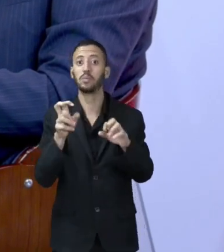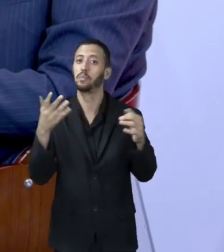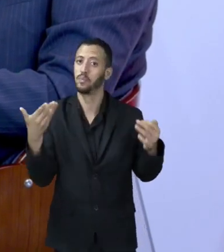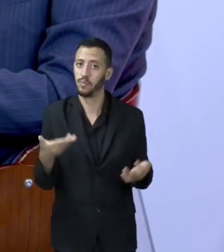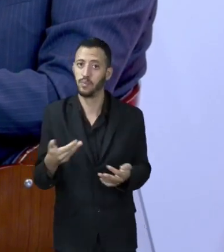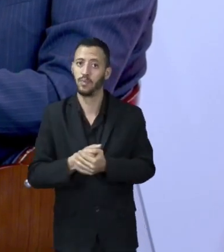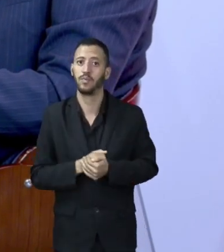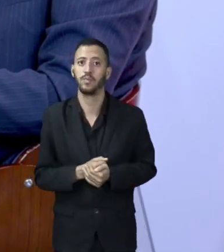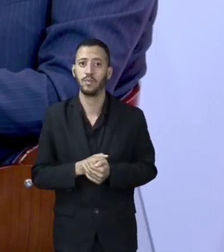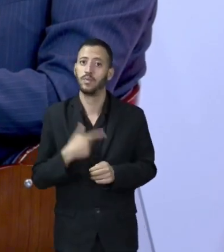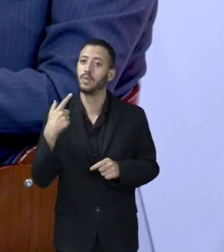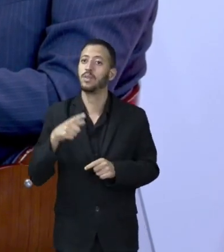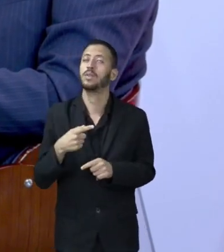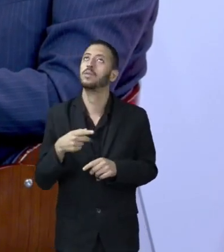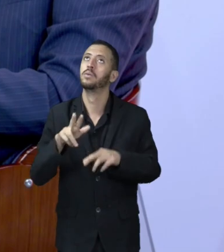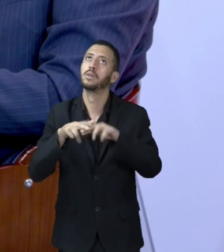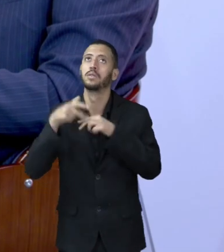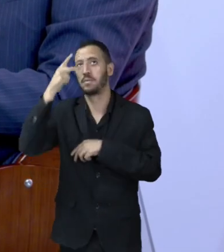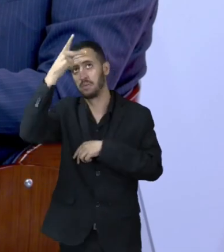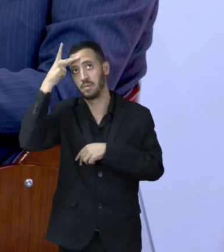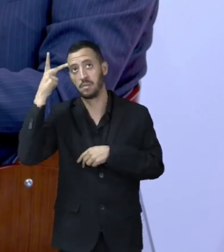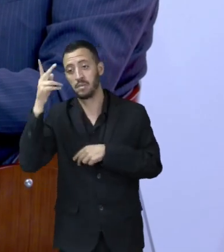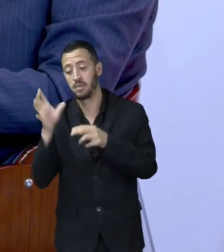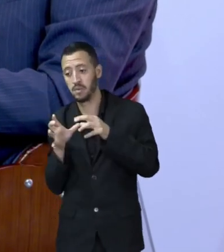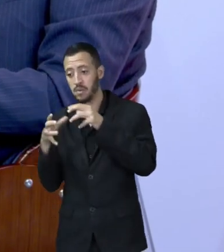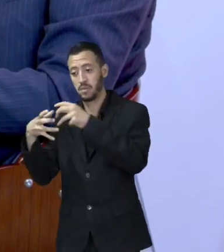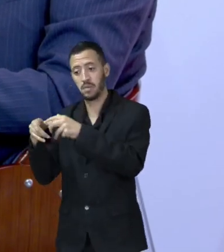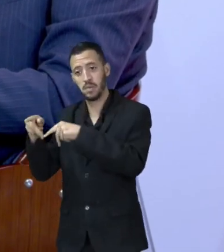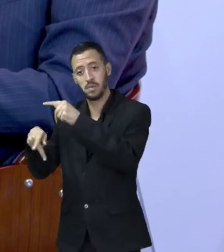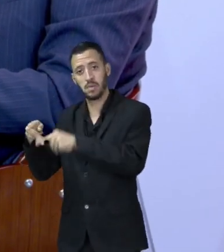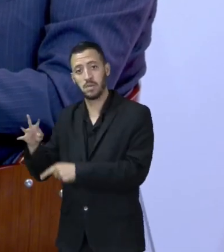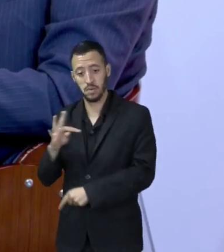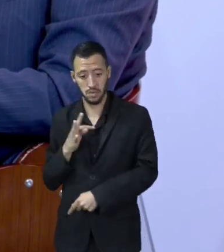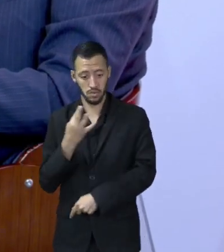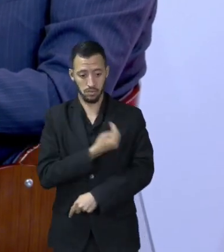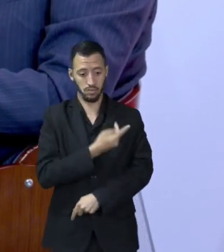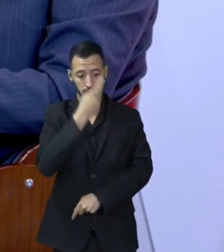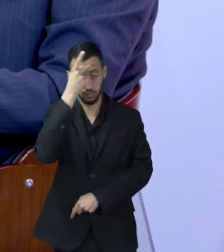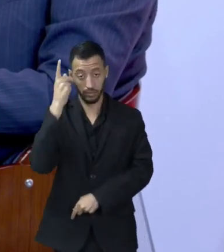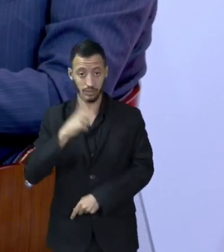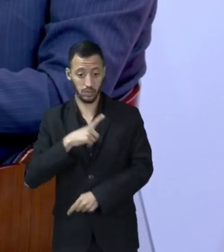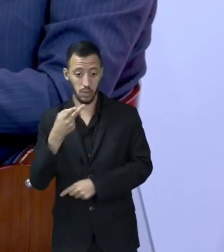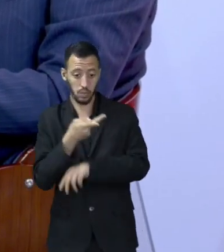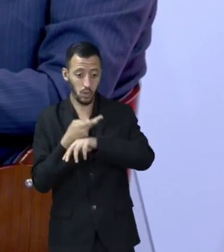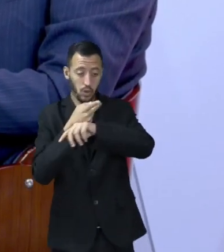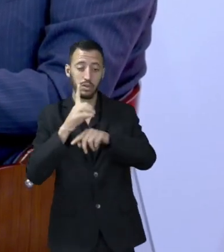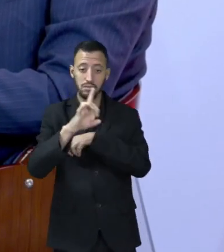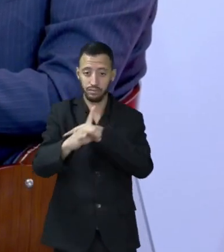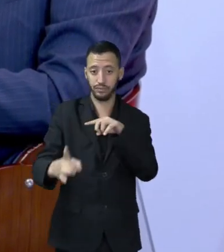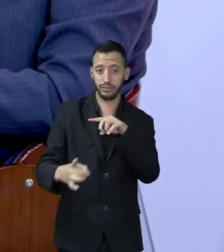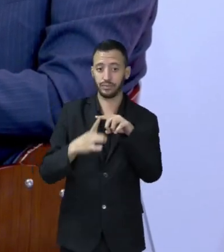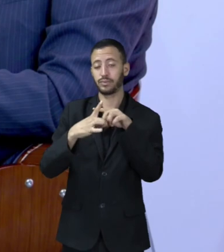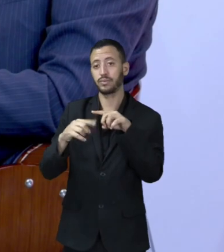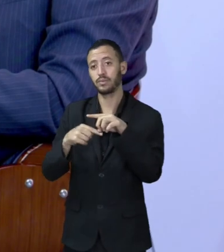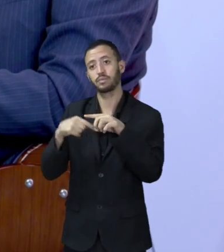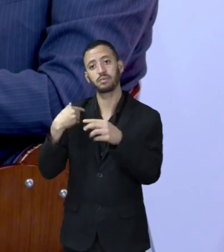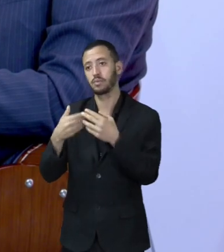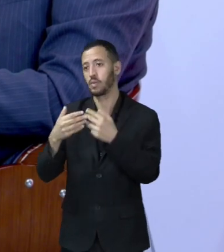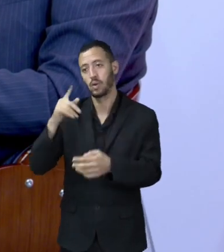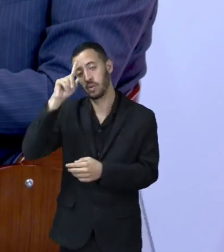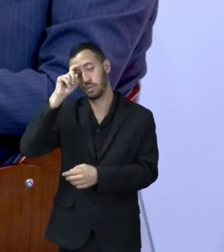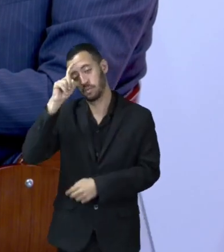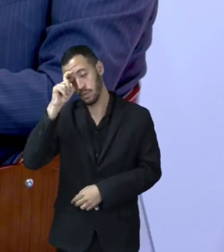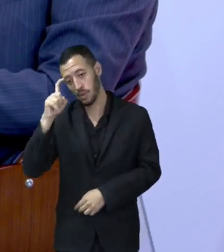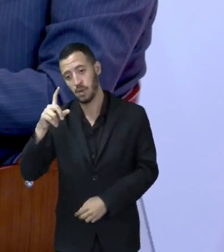Alice? Quando esse público, pessoas trans que vão buscar atendimento, seja em hospitais